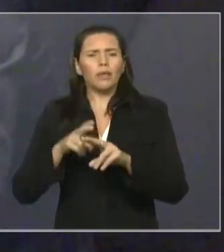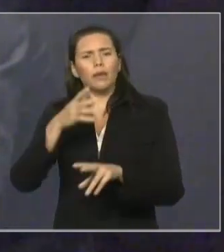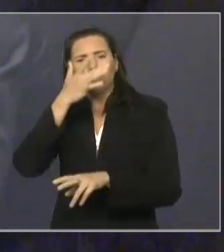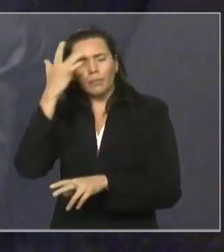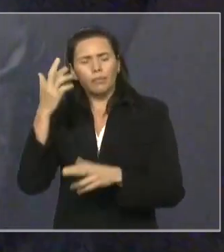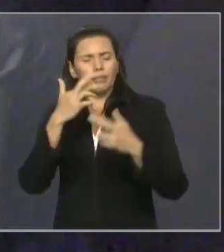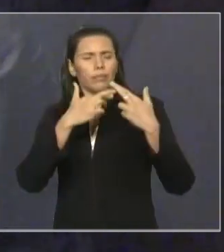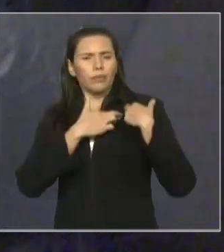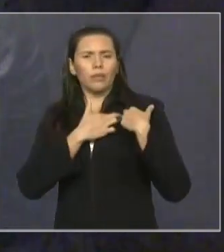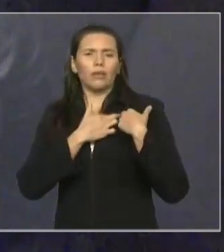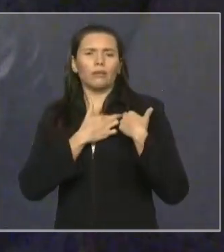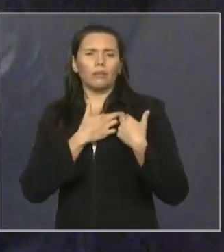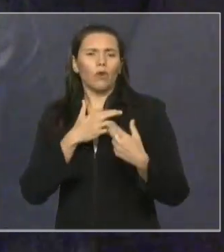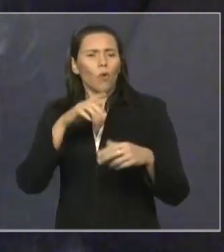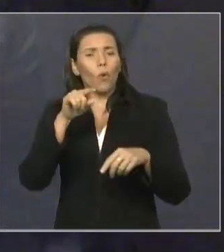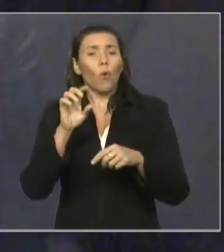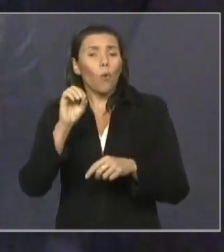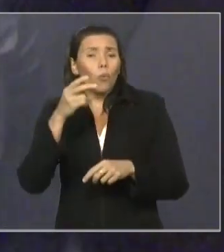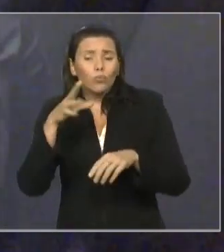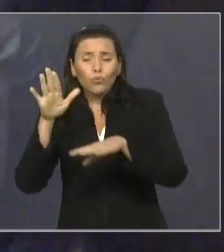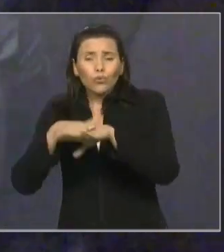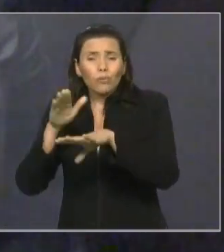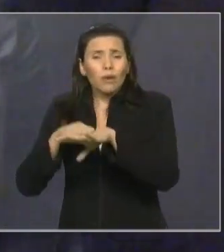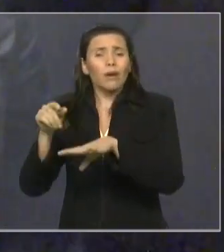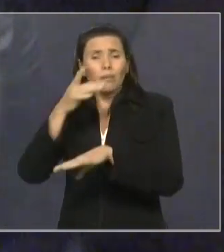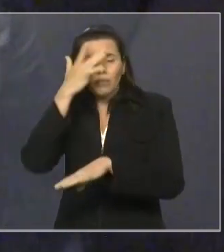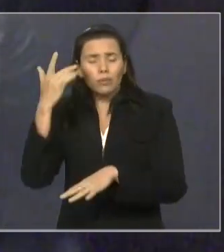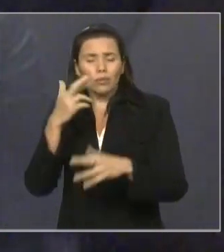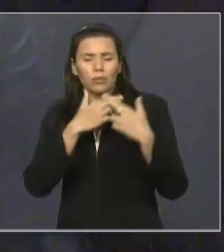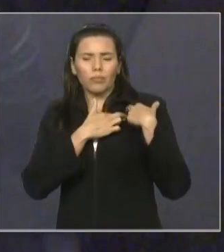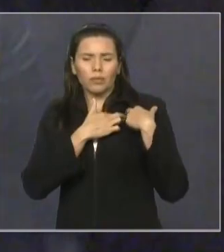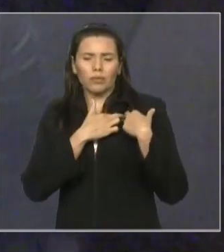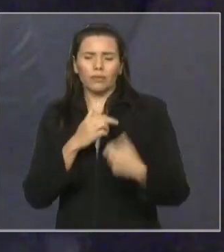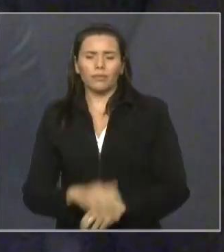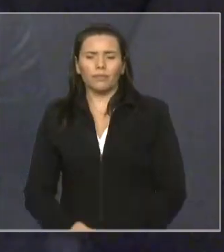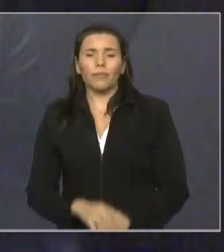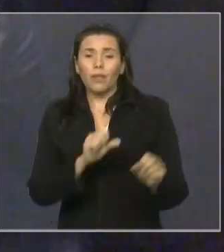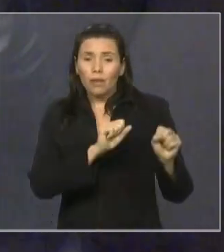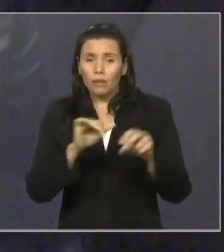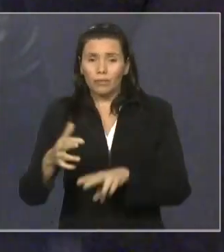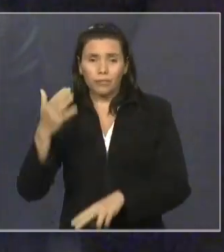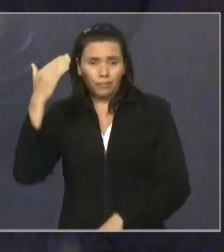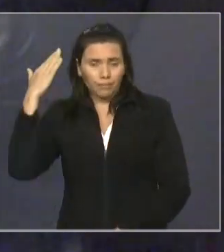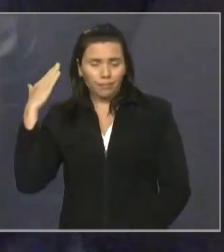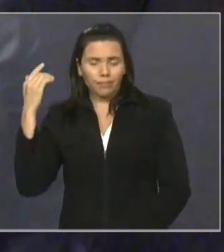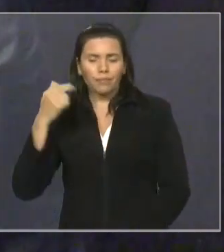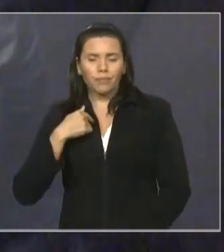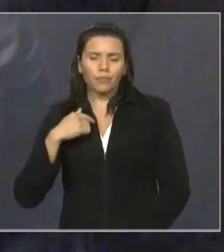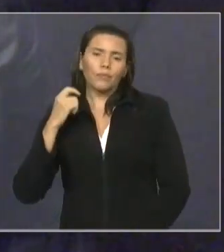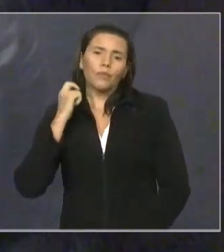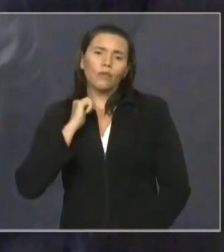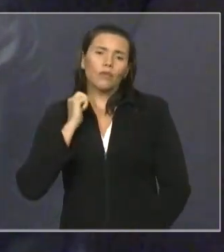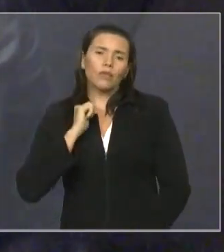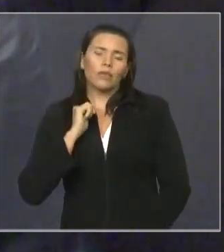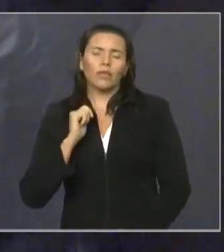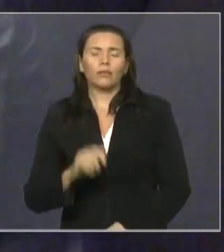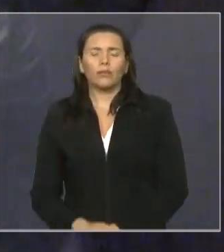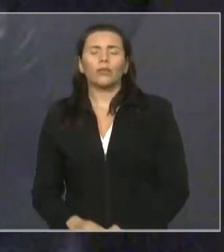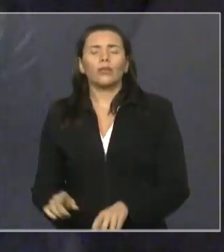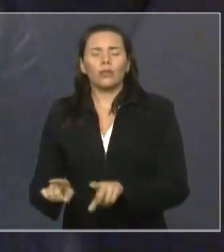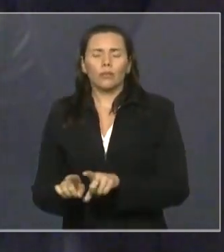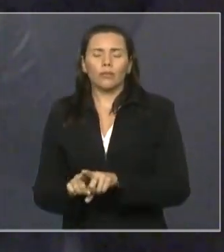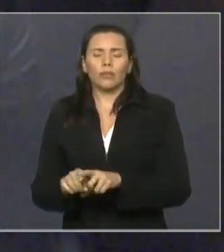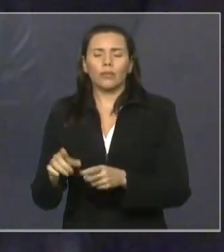que possa efetivar essas ações. Na semana passada, eu estive com o delegado, então secretário de Segurança, Jéssica Portela,